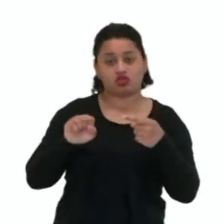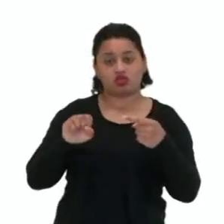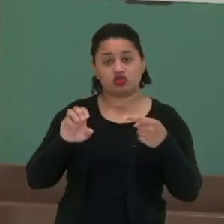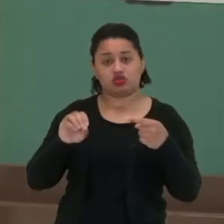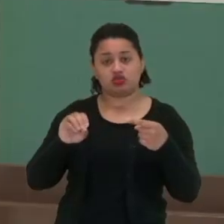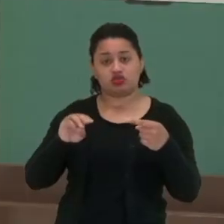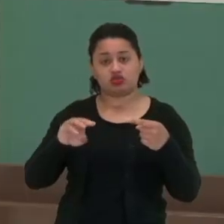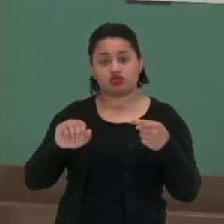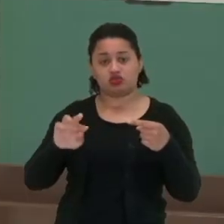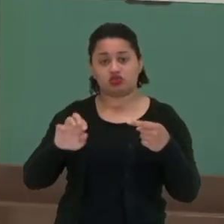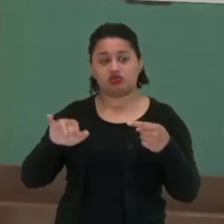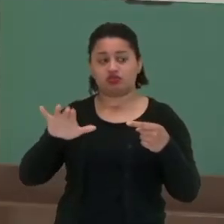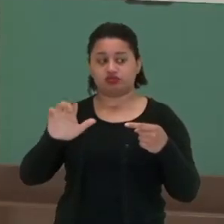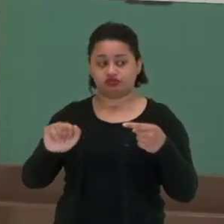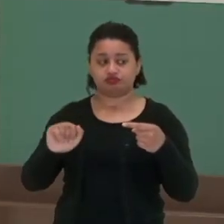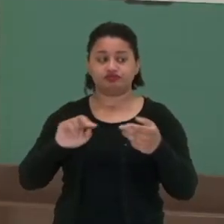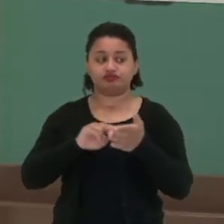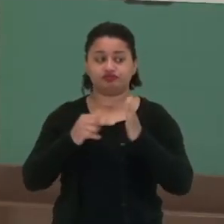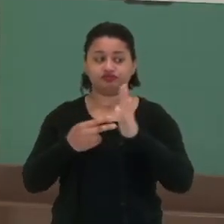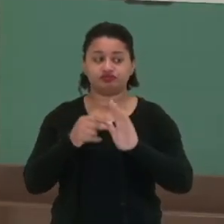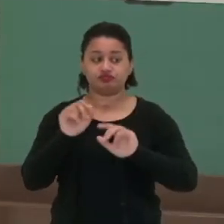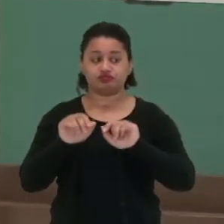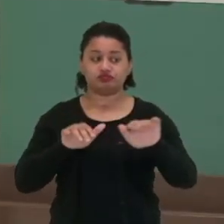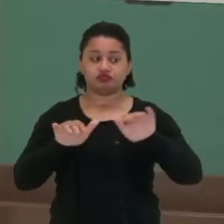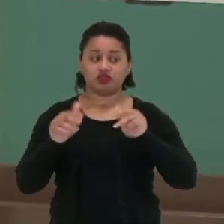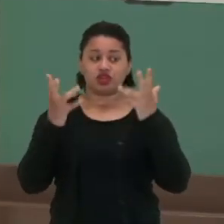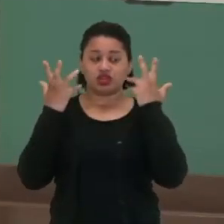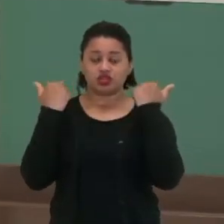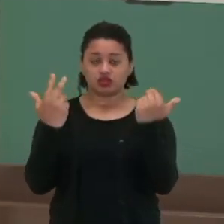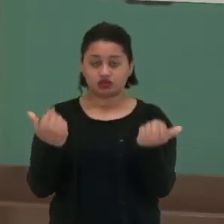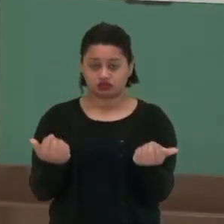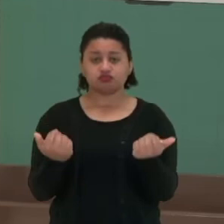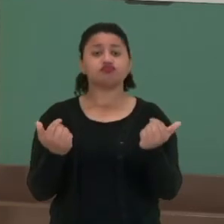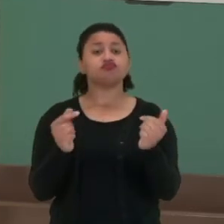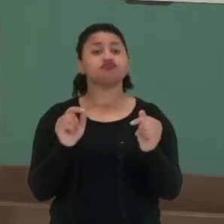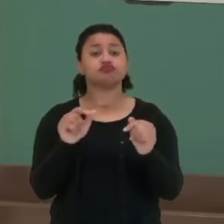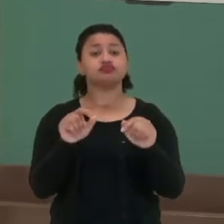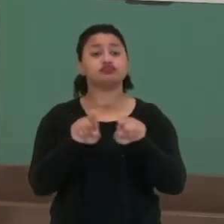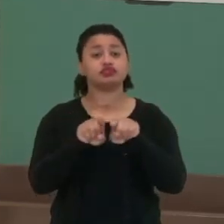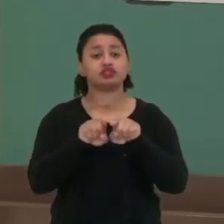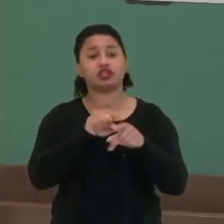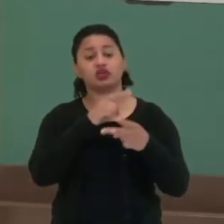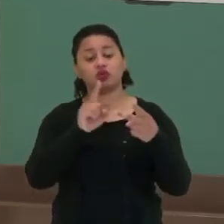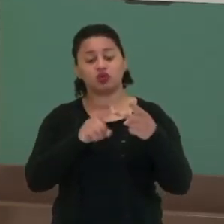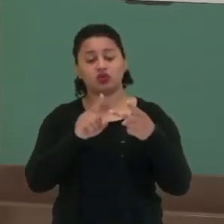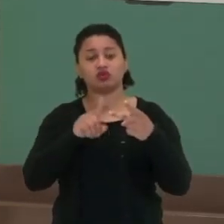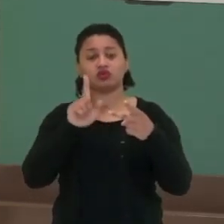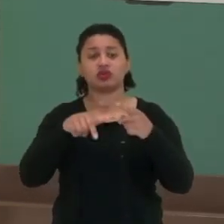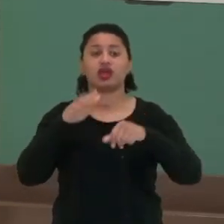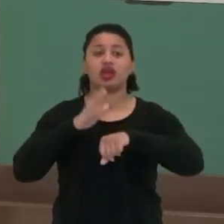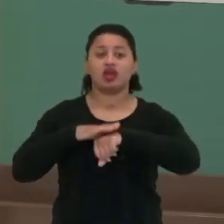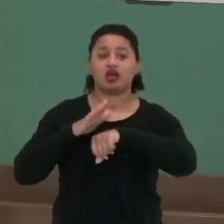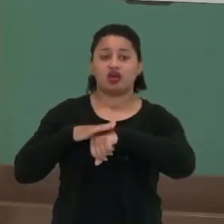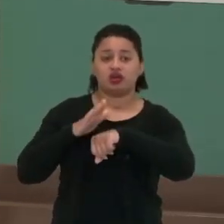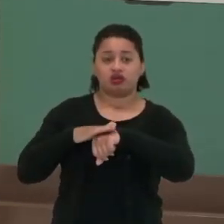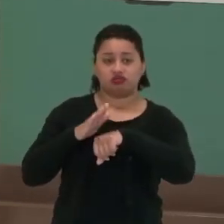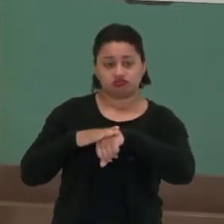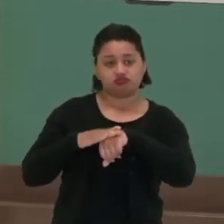somática, que são movimentos voluntários, e uma parte autônoma, que são